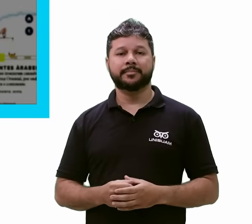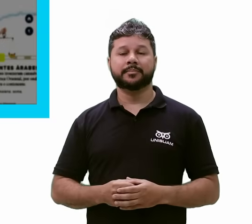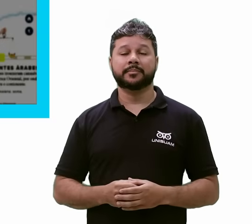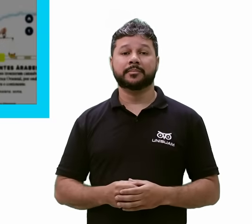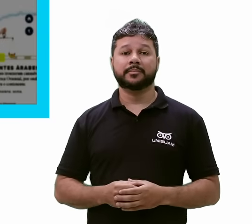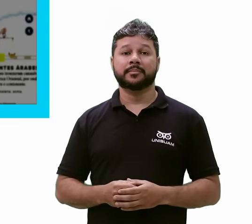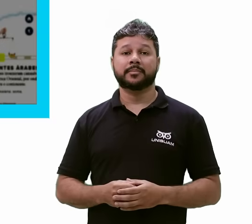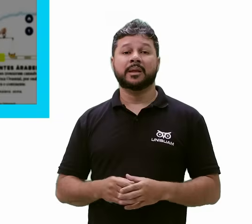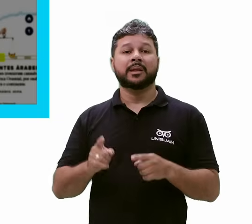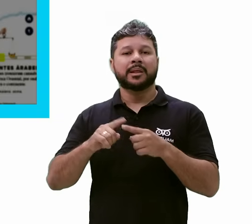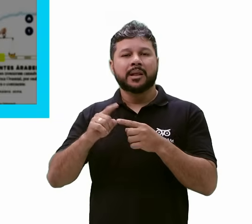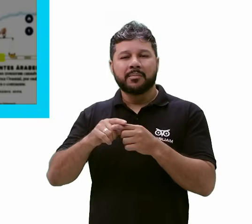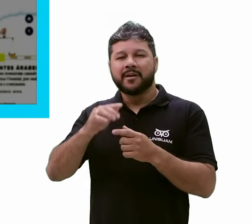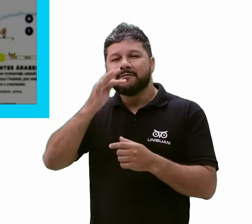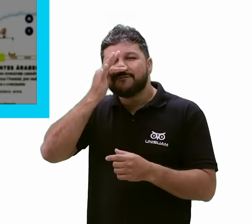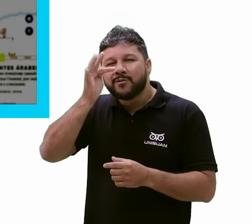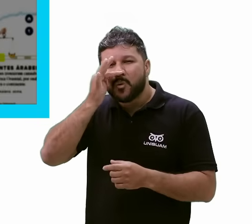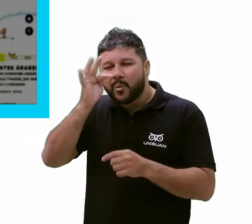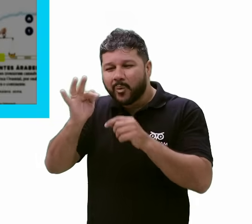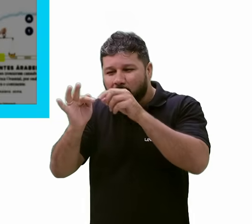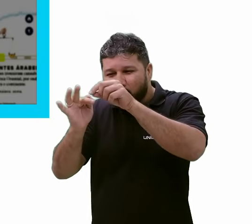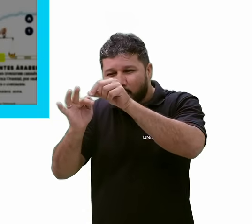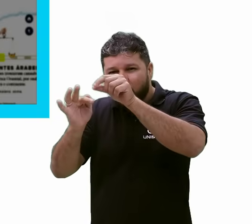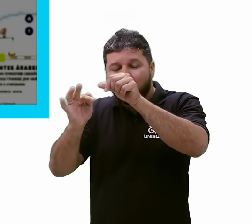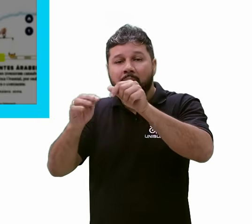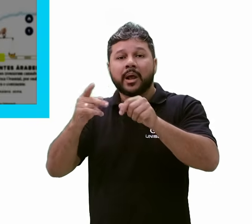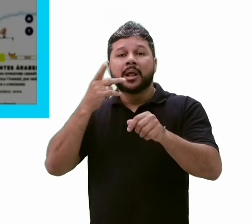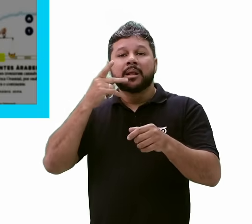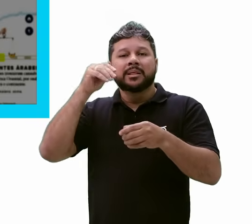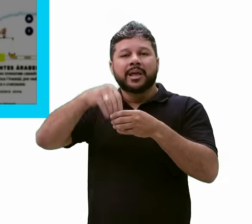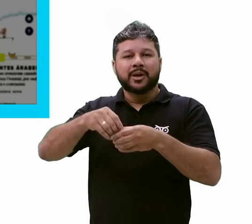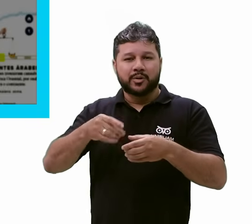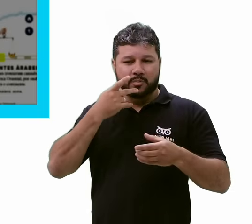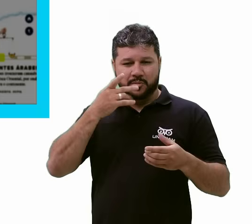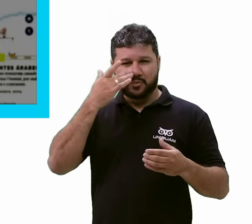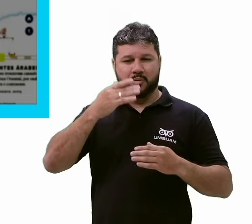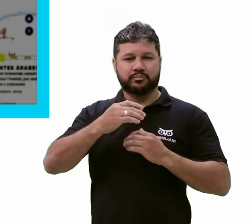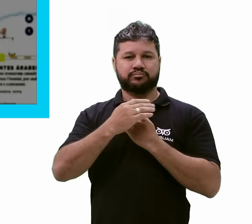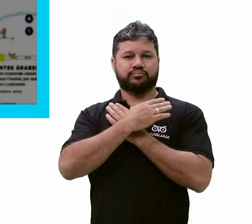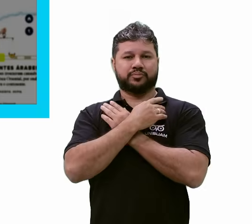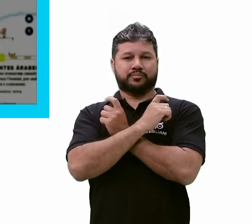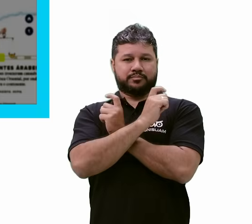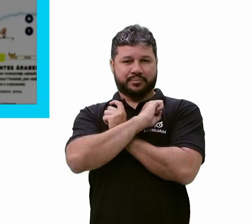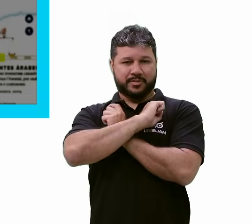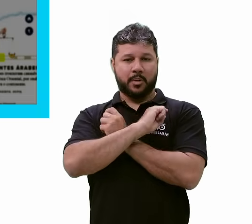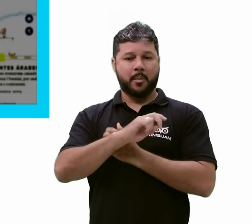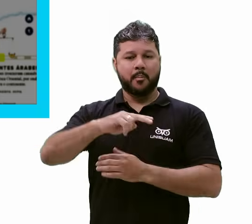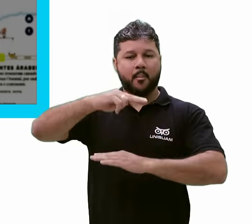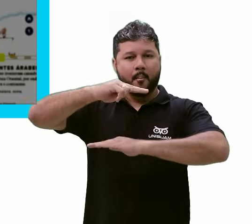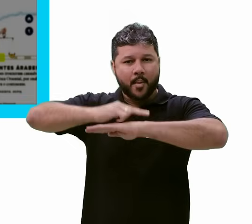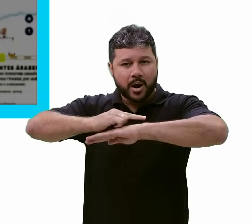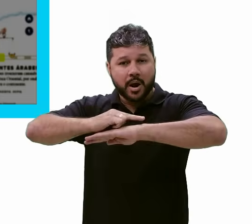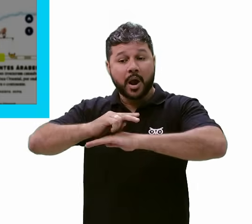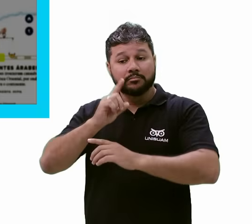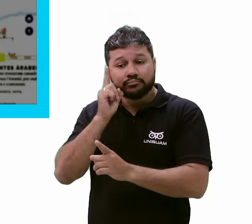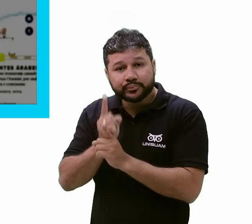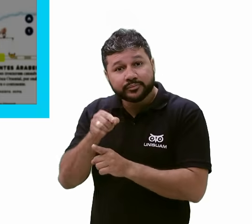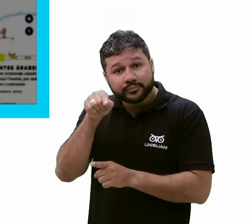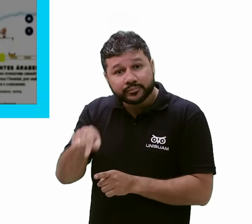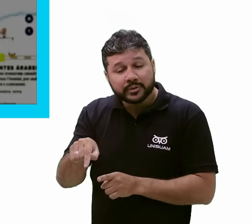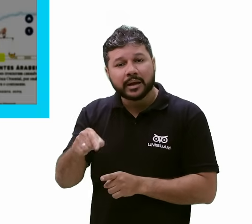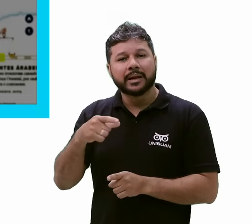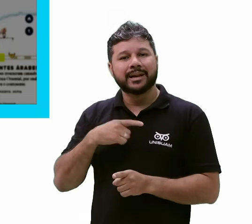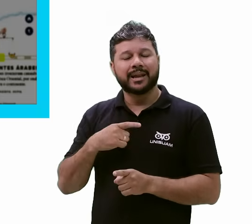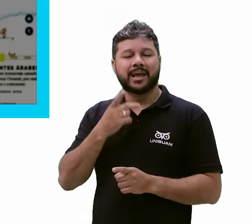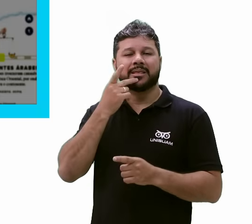E encontrado, inclusive, pólen, né, no faraó, tá? Como eu disse para vocês, né? Essa questão de pólen,